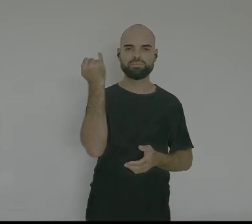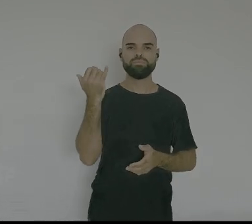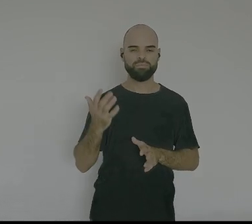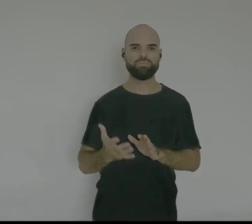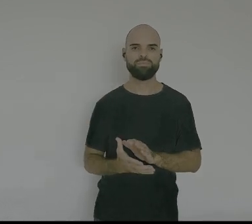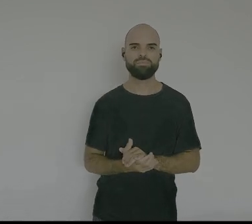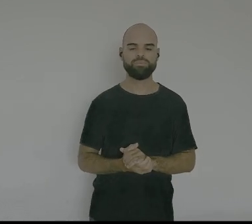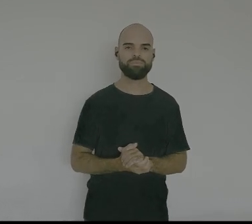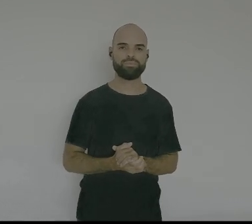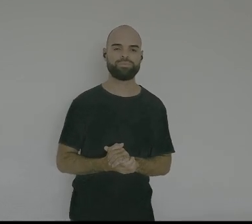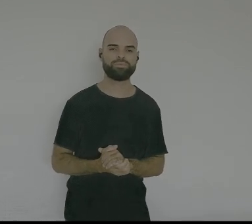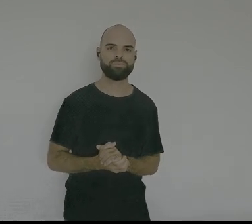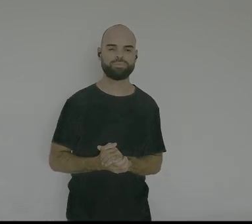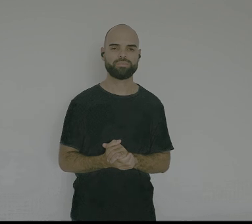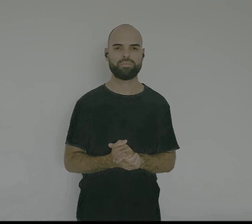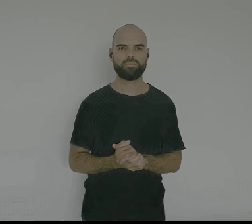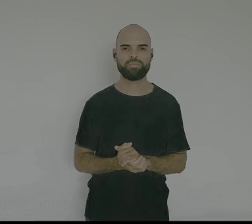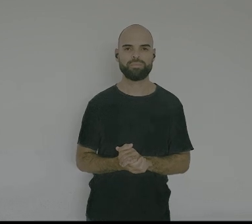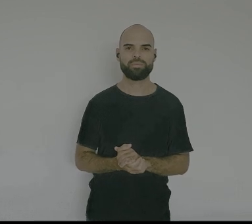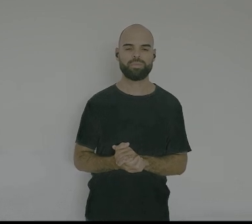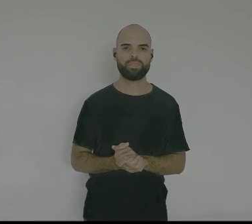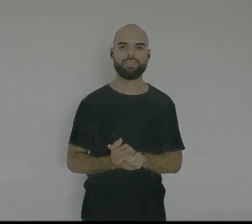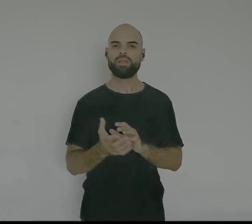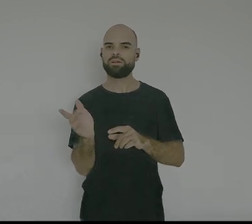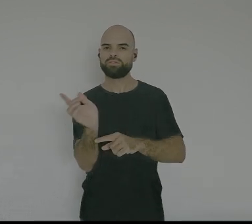esse movimento necessário